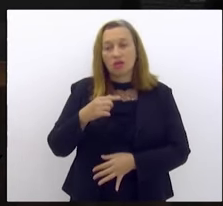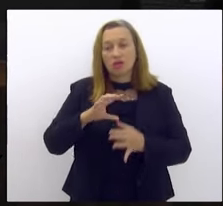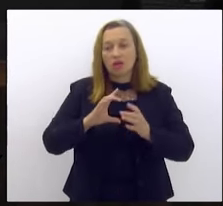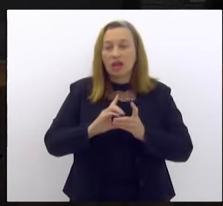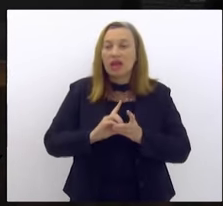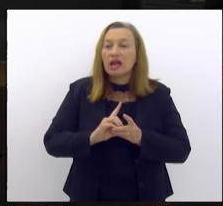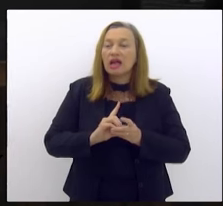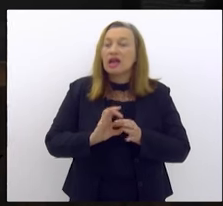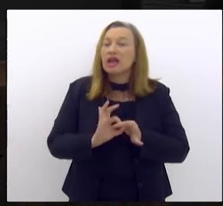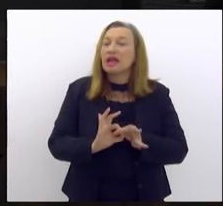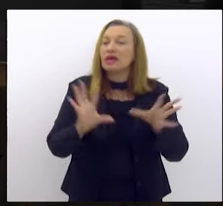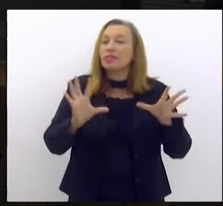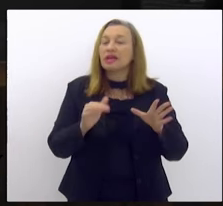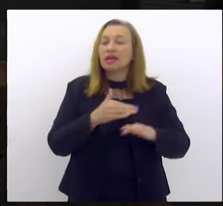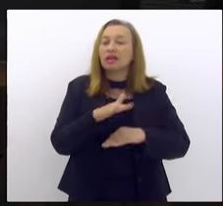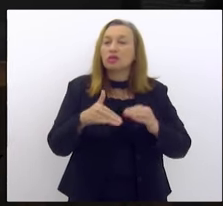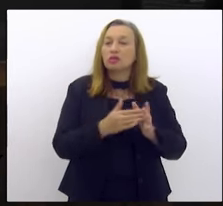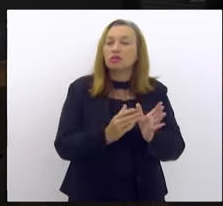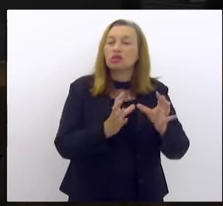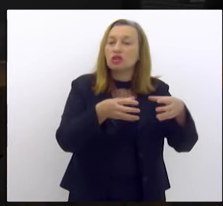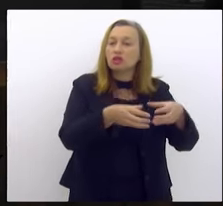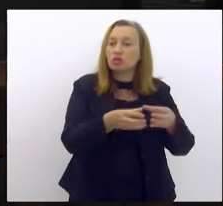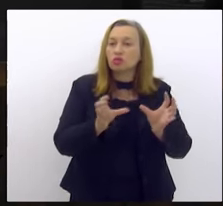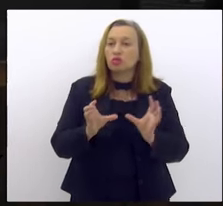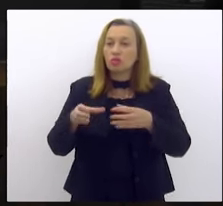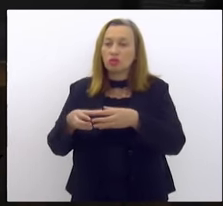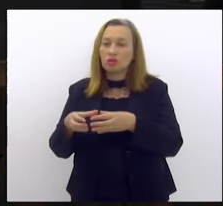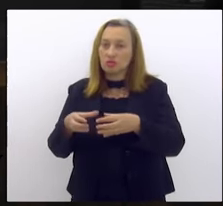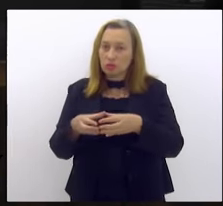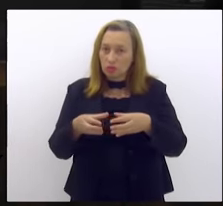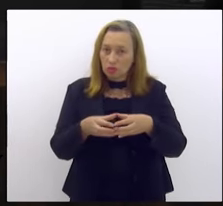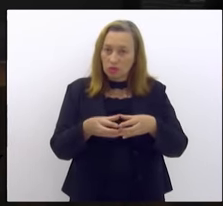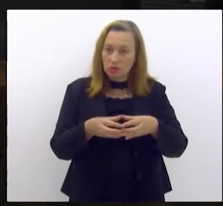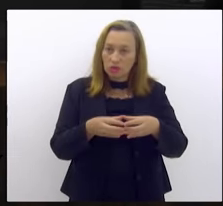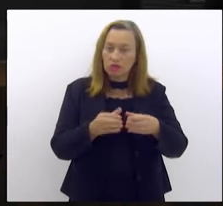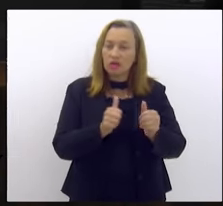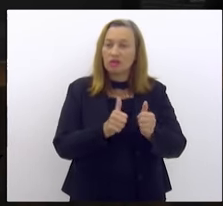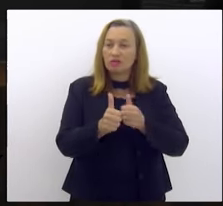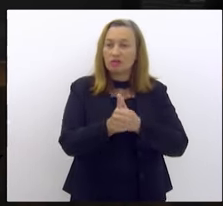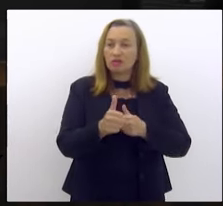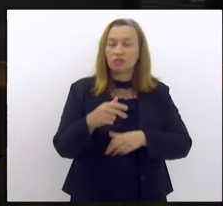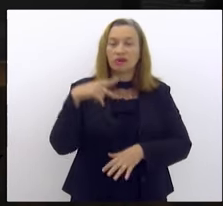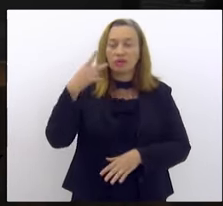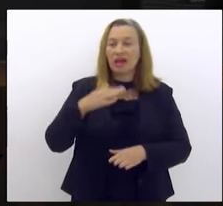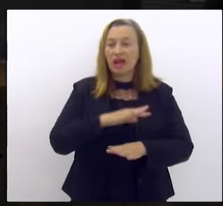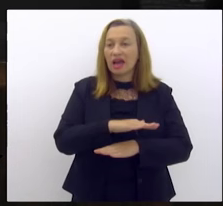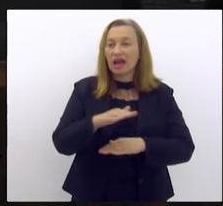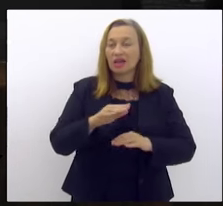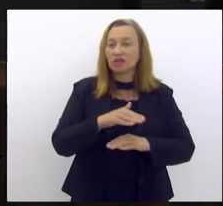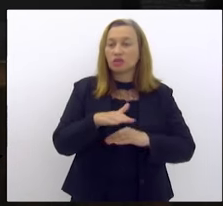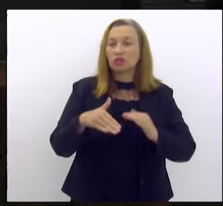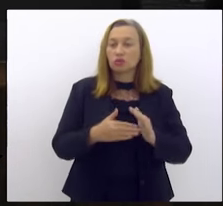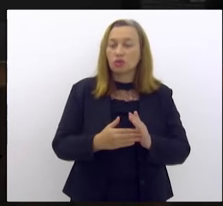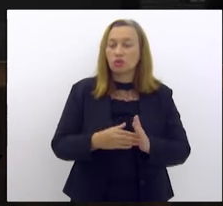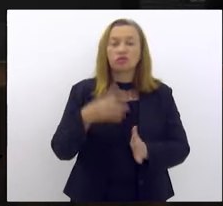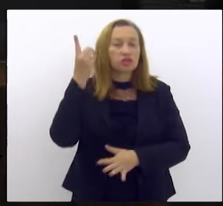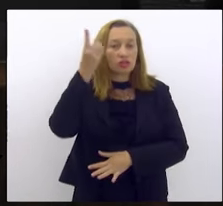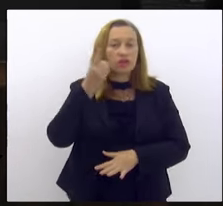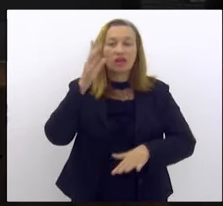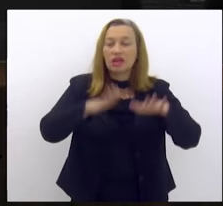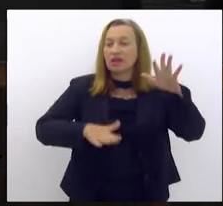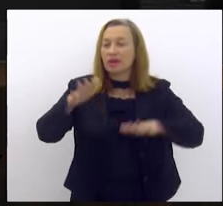liberdade plena a todas as comissões, Jorginho, todas as frentes parlamentares, a cada mandato individualmente aqui, independente da